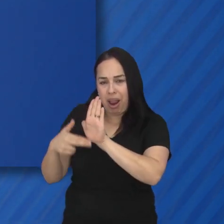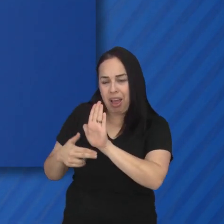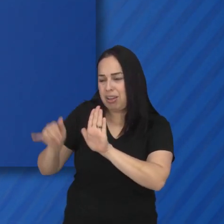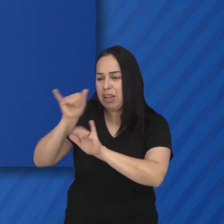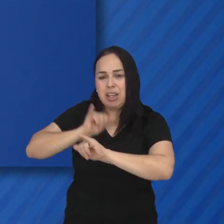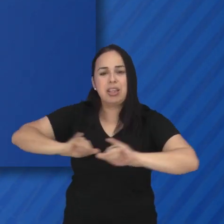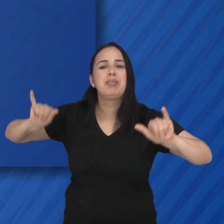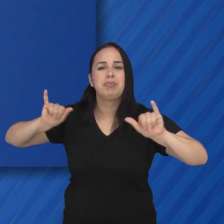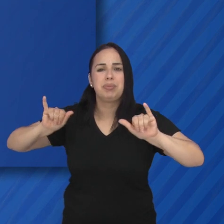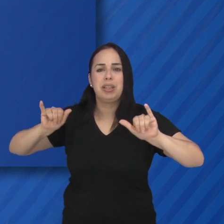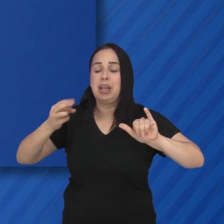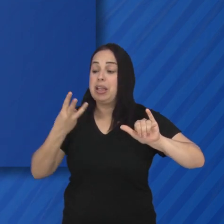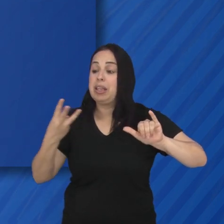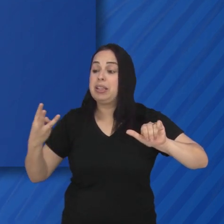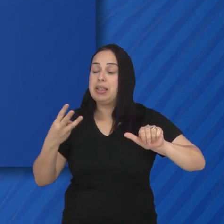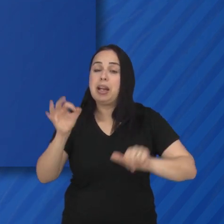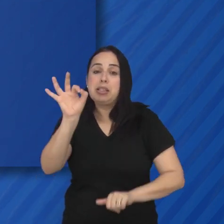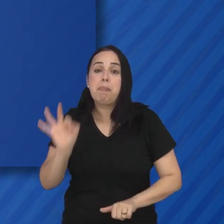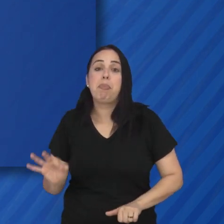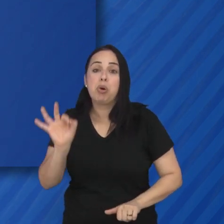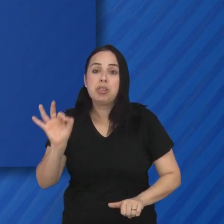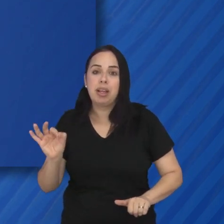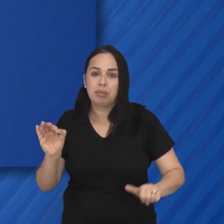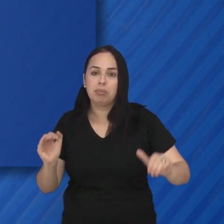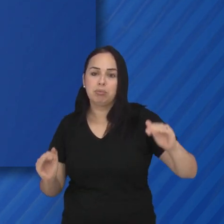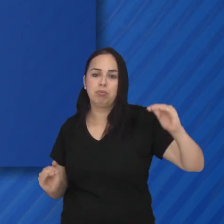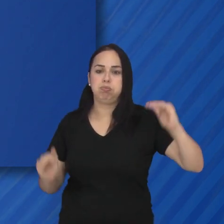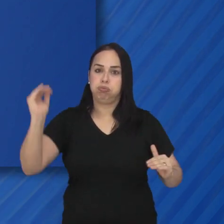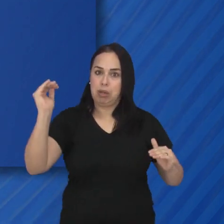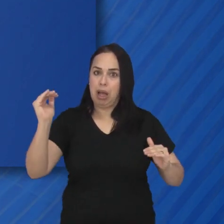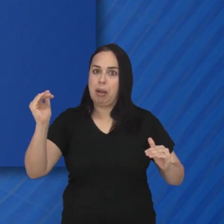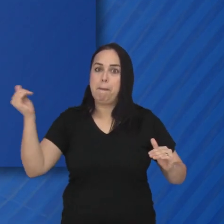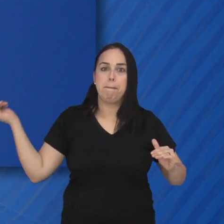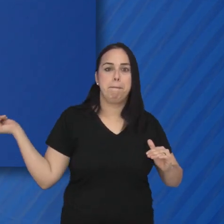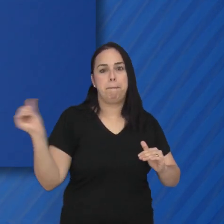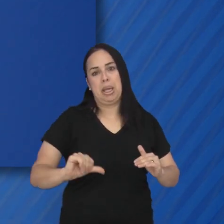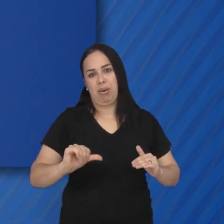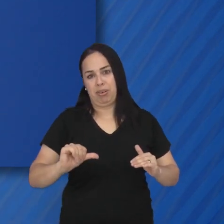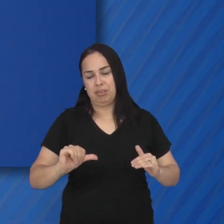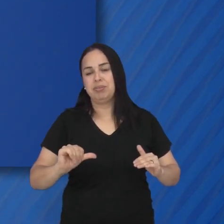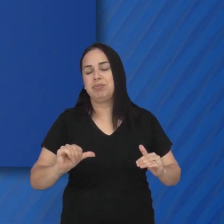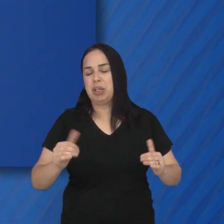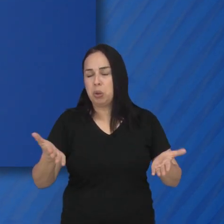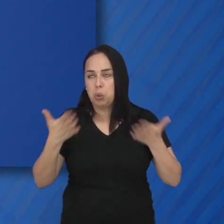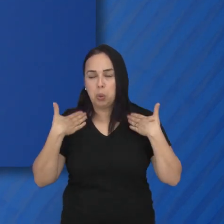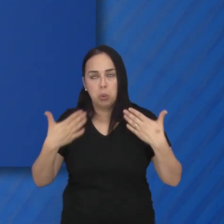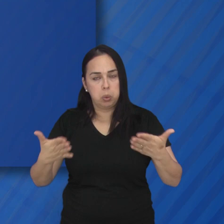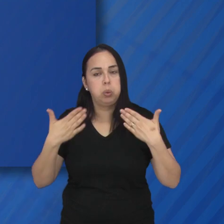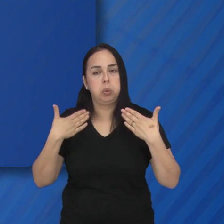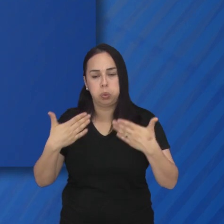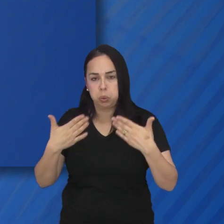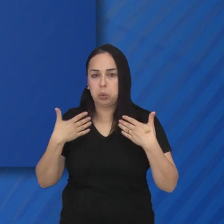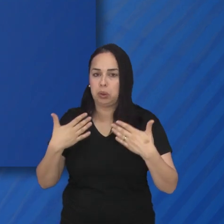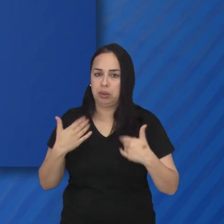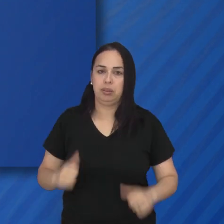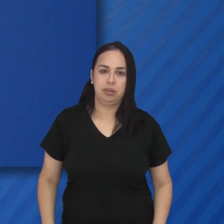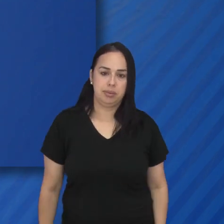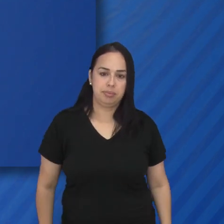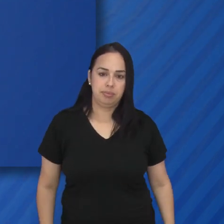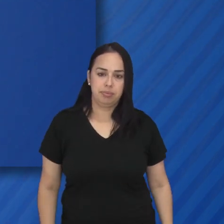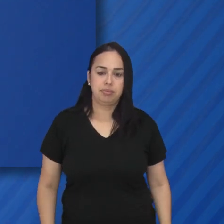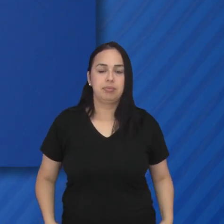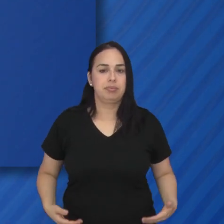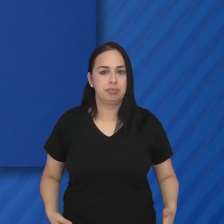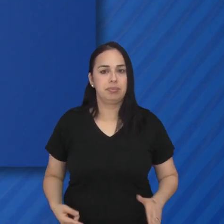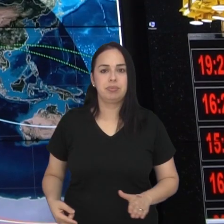divulgou um relatório que indica 33% de chance de 2024 ser mais quente do que o